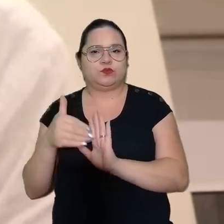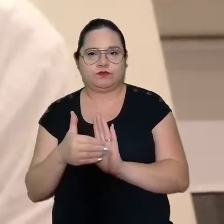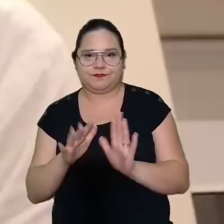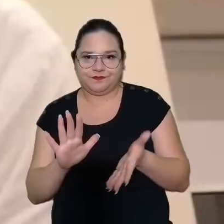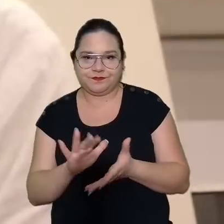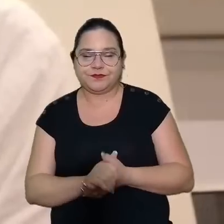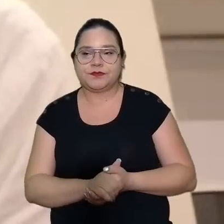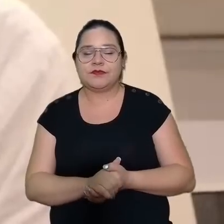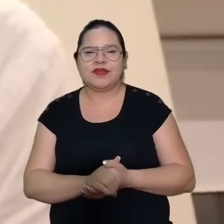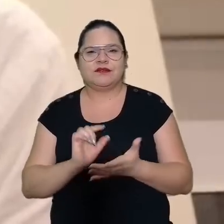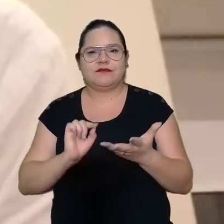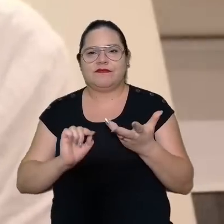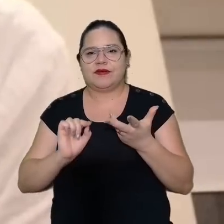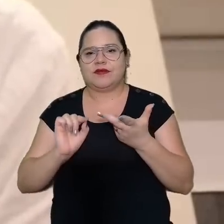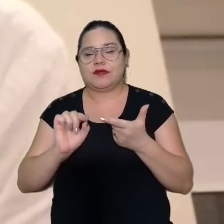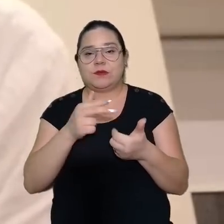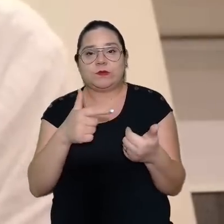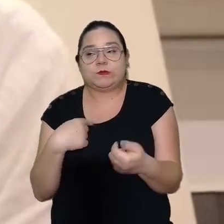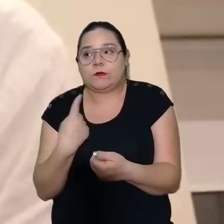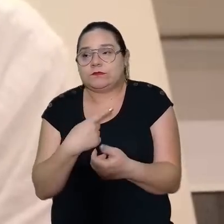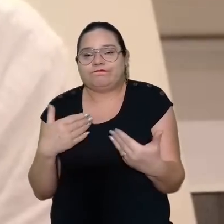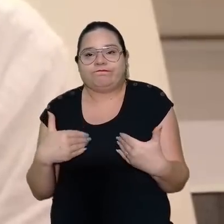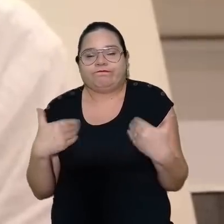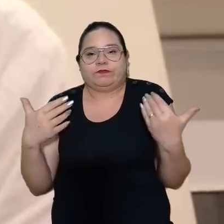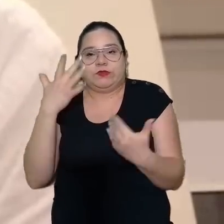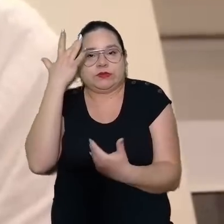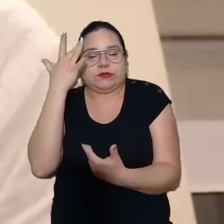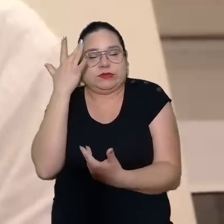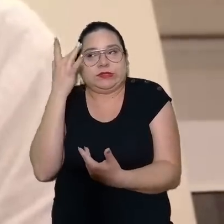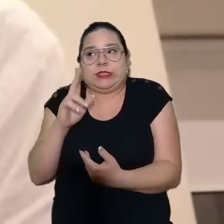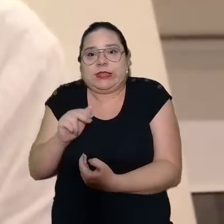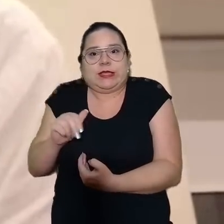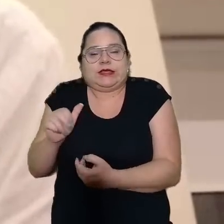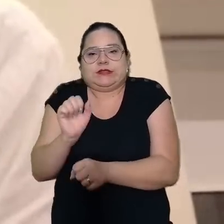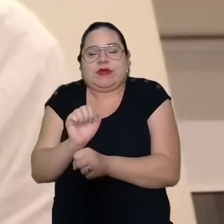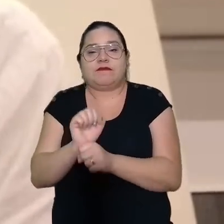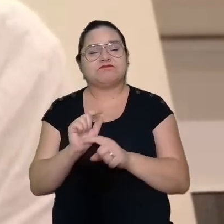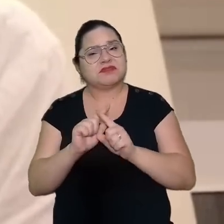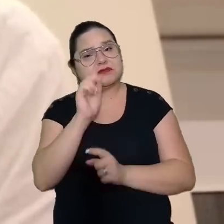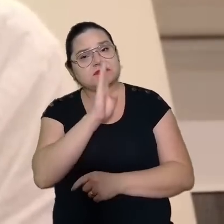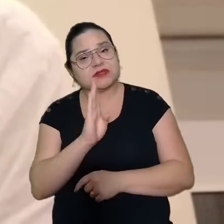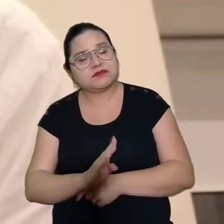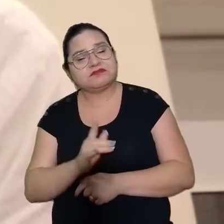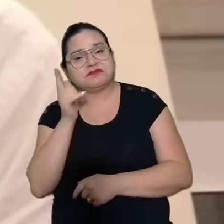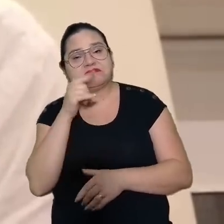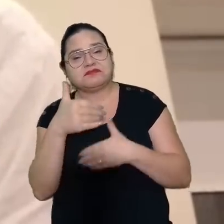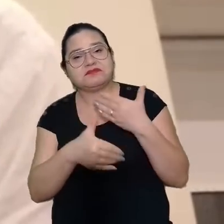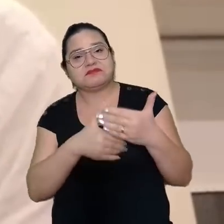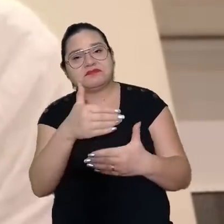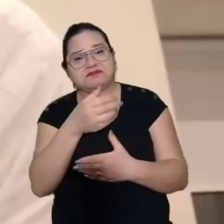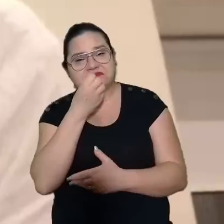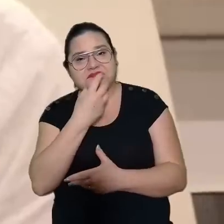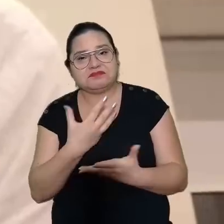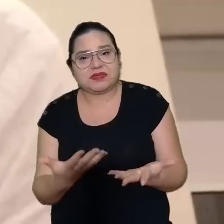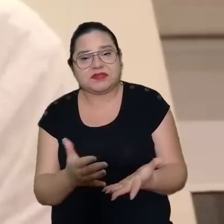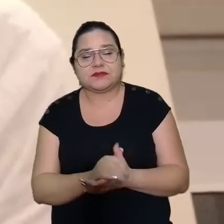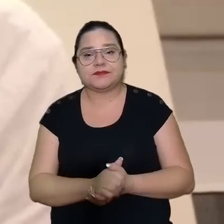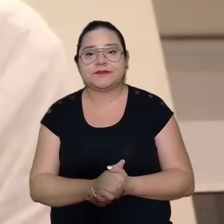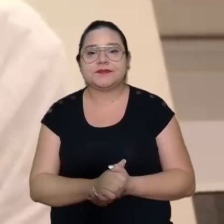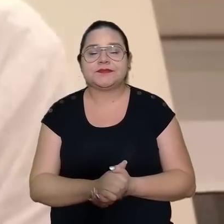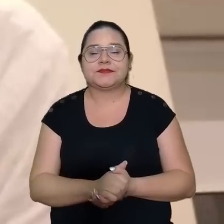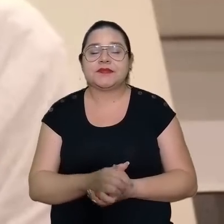de fatores que ninguém esperava, né? Mas o Brasil se saiu muito bem nesse contexto, né? A gente, até por ter uma agricultura